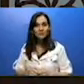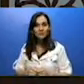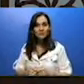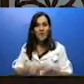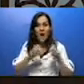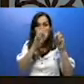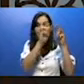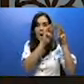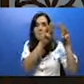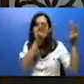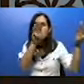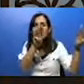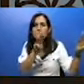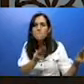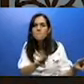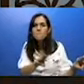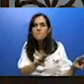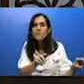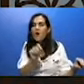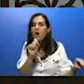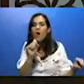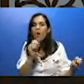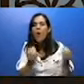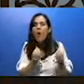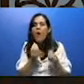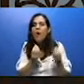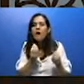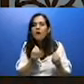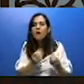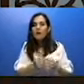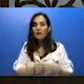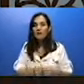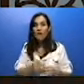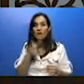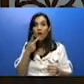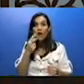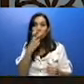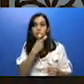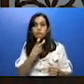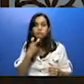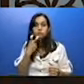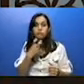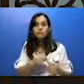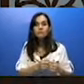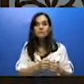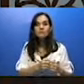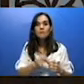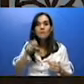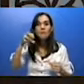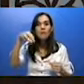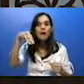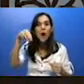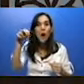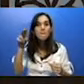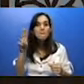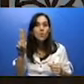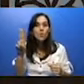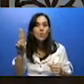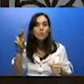museu será que vai ficar formação vamos falar junto comigo museu